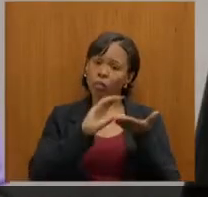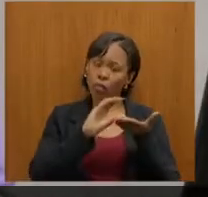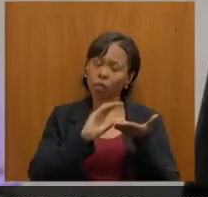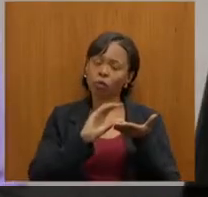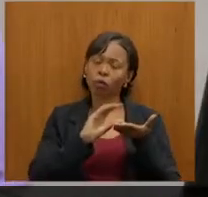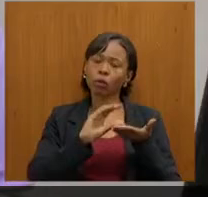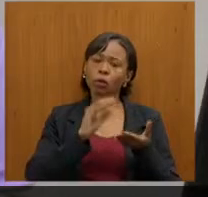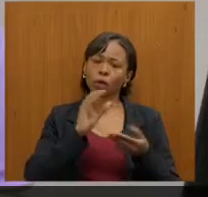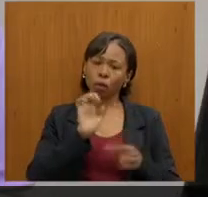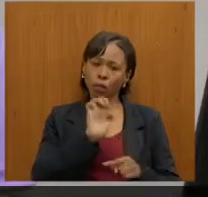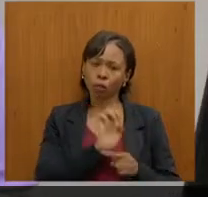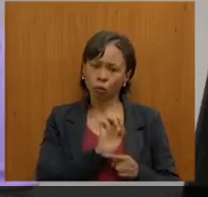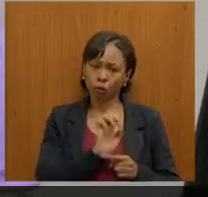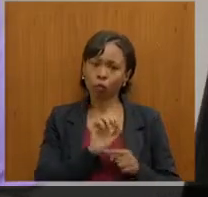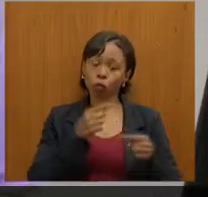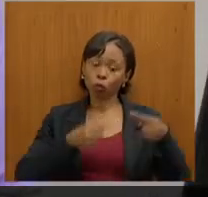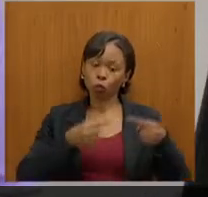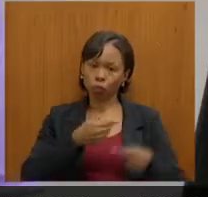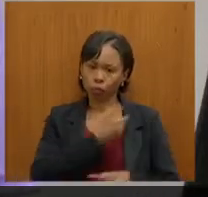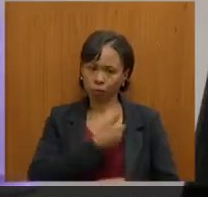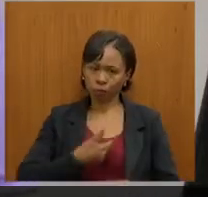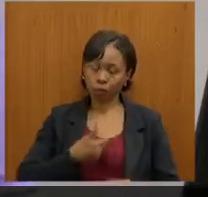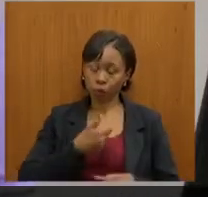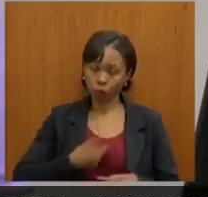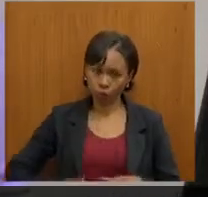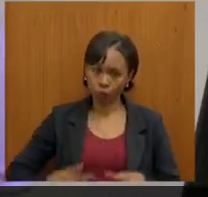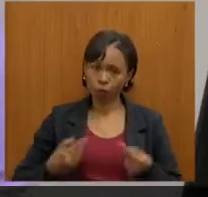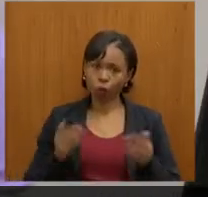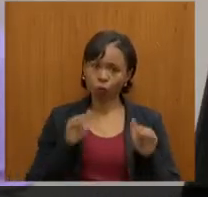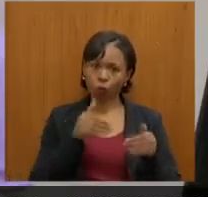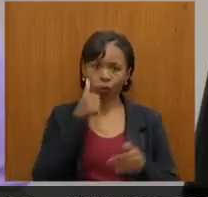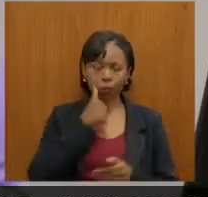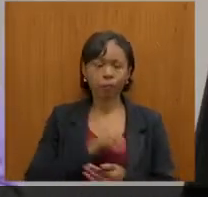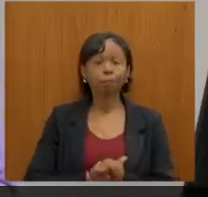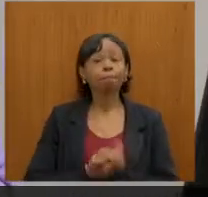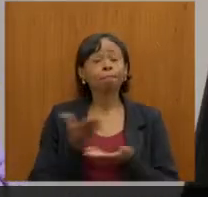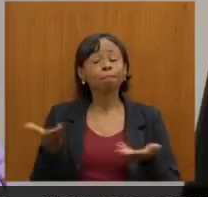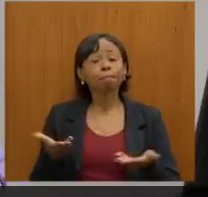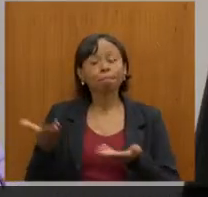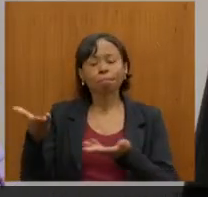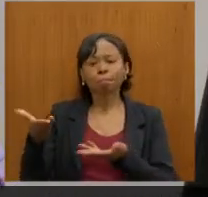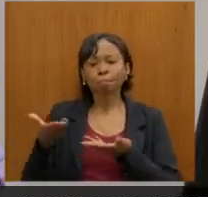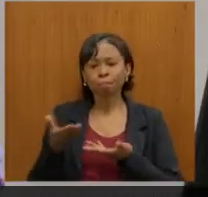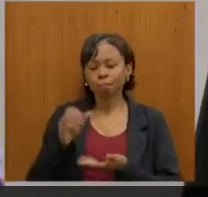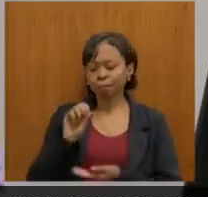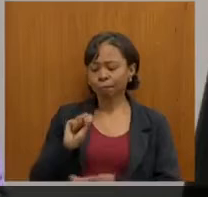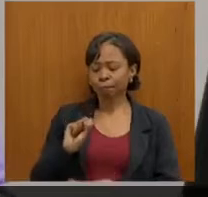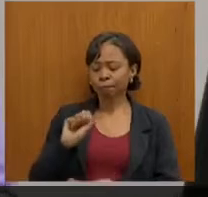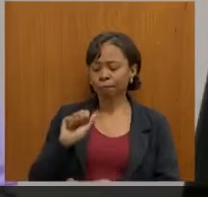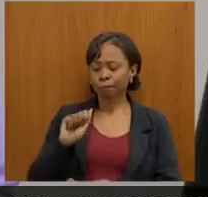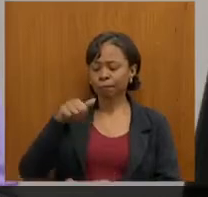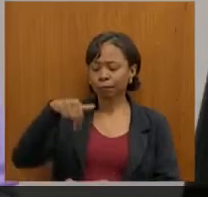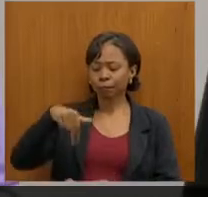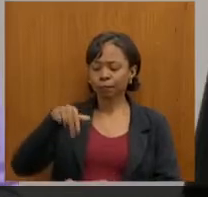obrigada viu Gislaine Eu quero convidar agora a Sandra